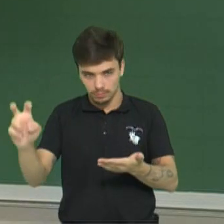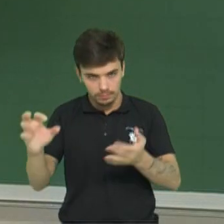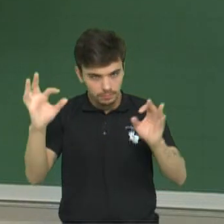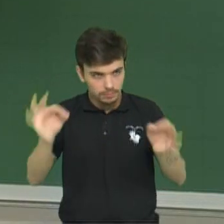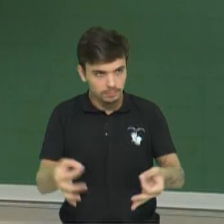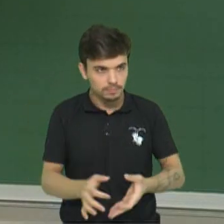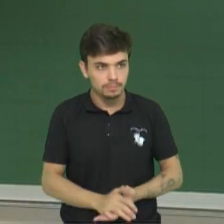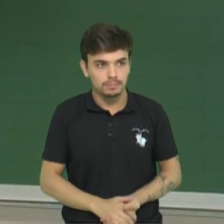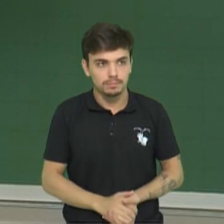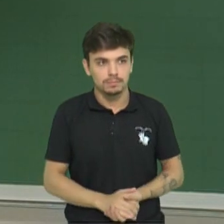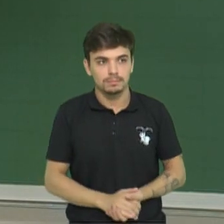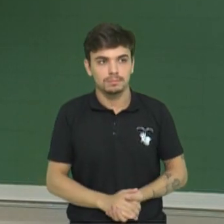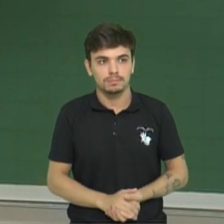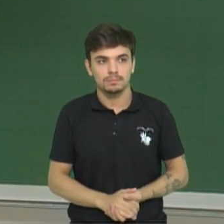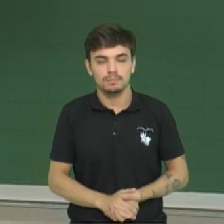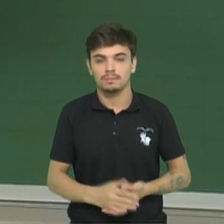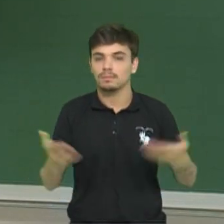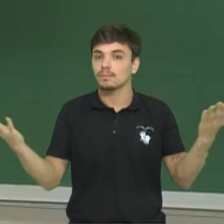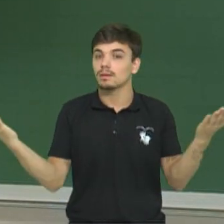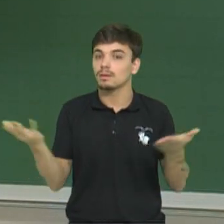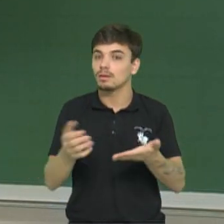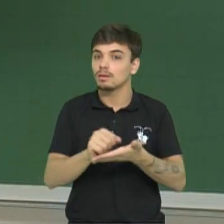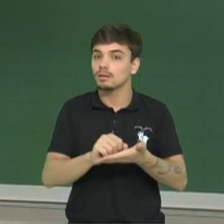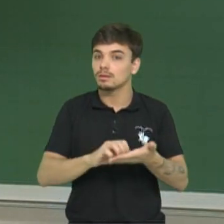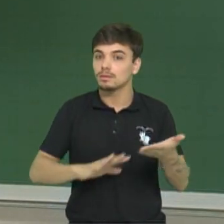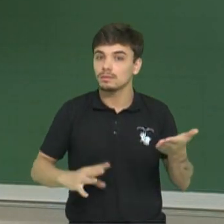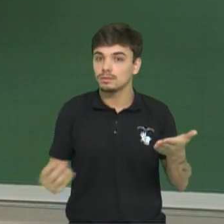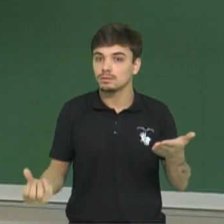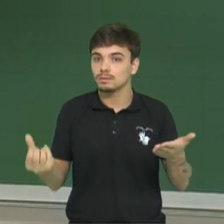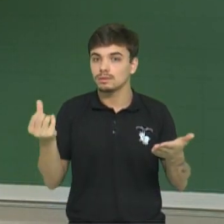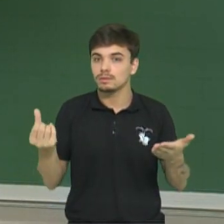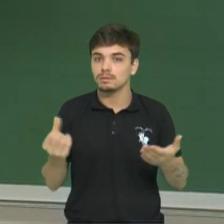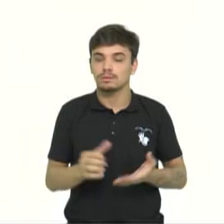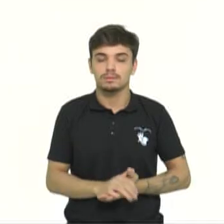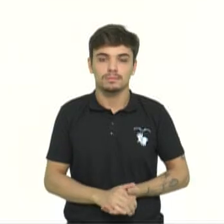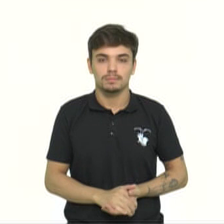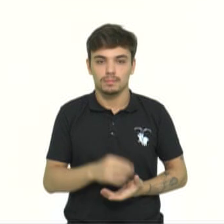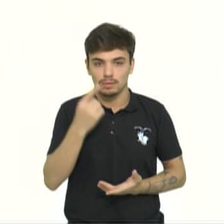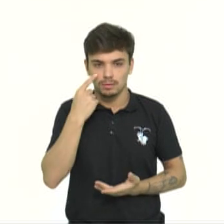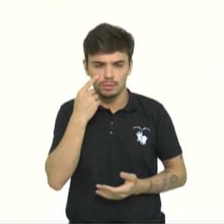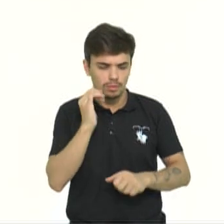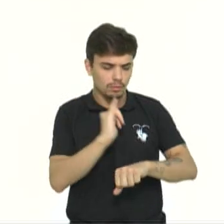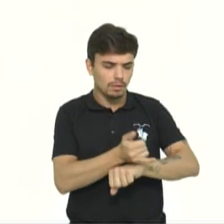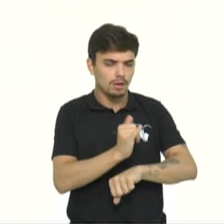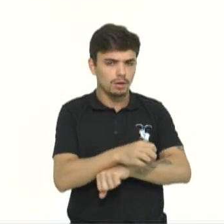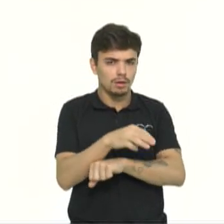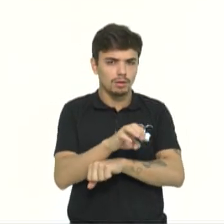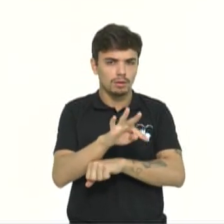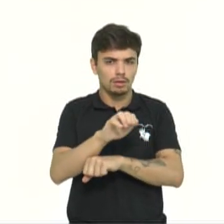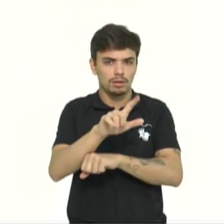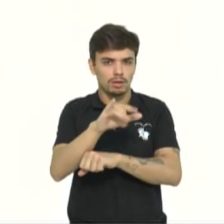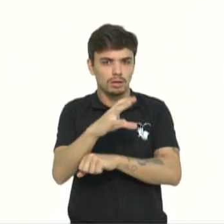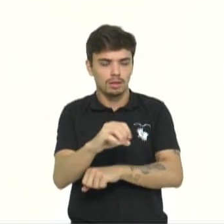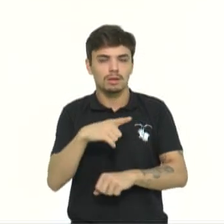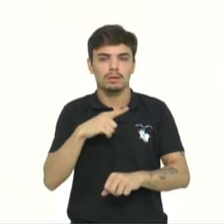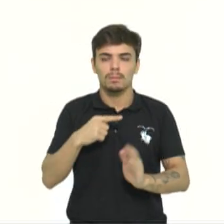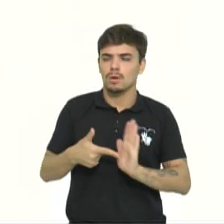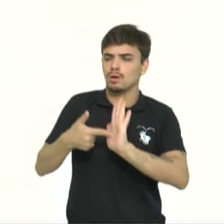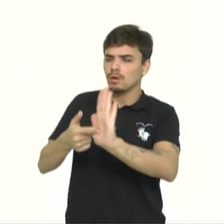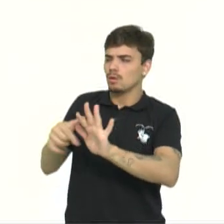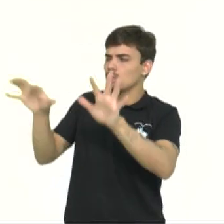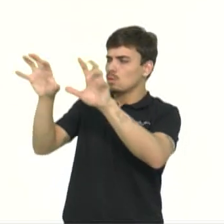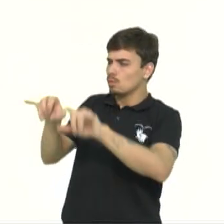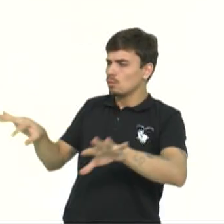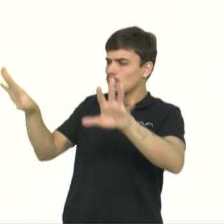certo? Vamos ver então a questão 6. O ferro metálico, quando exposto ao ar por um longo